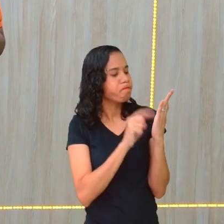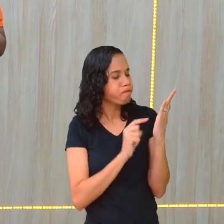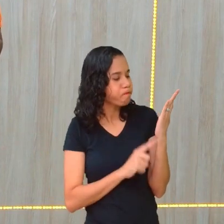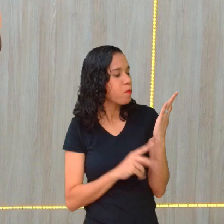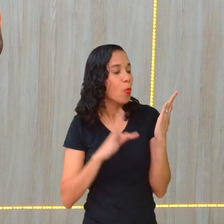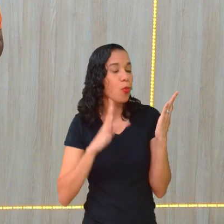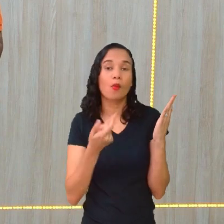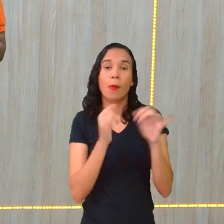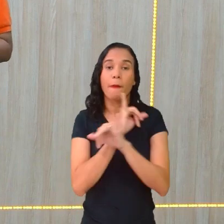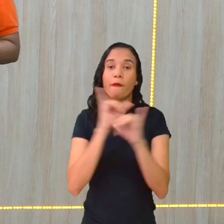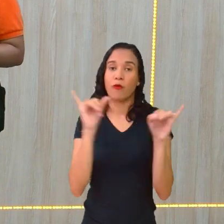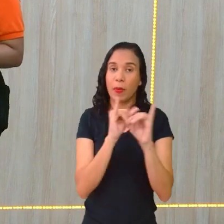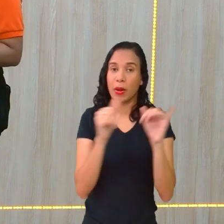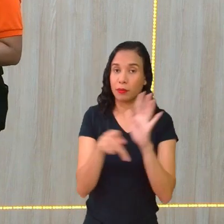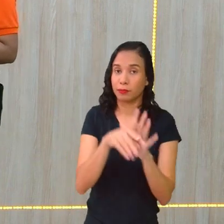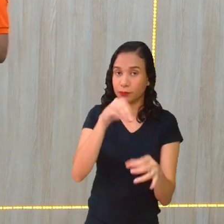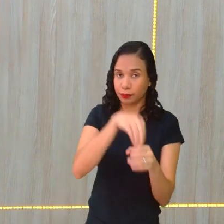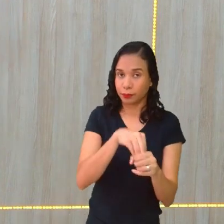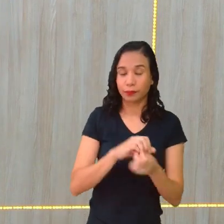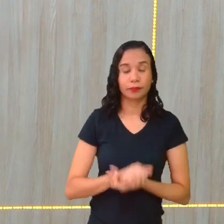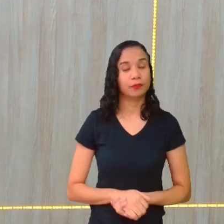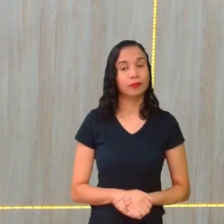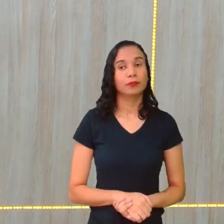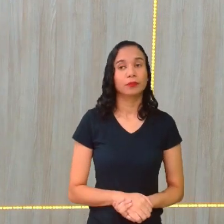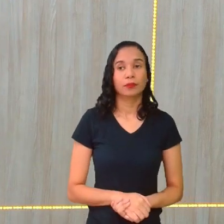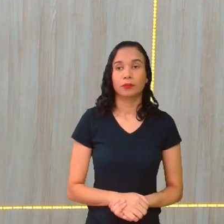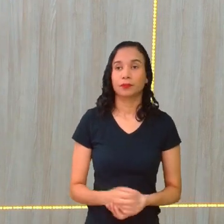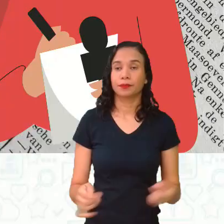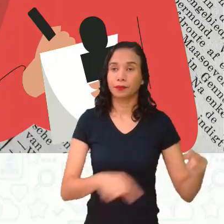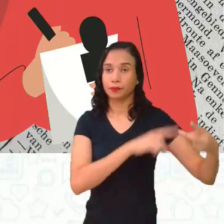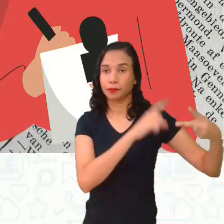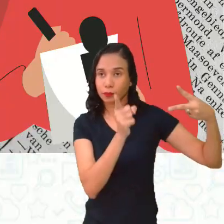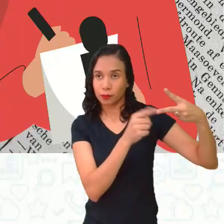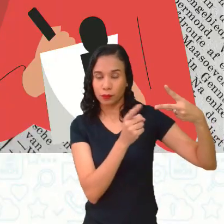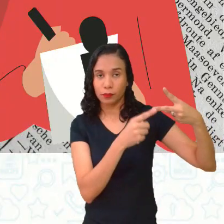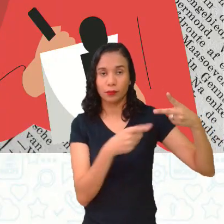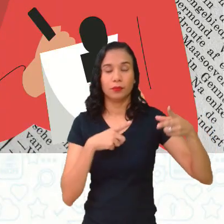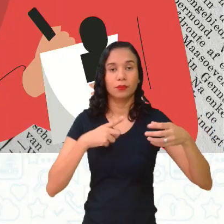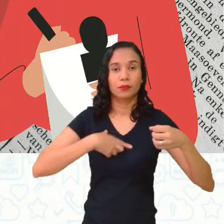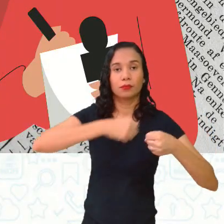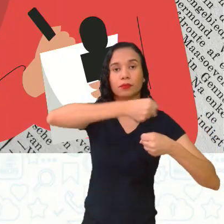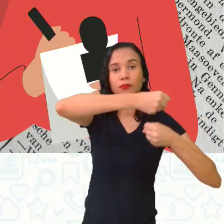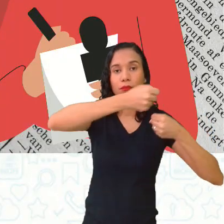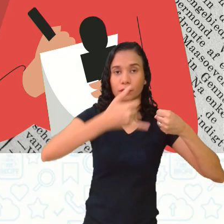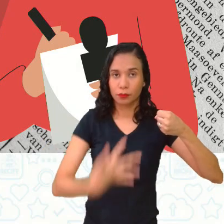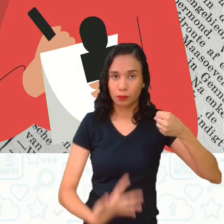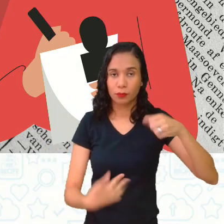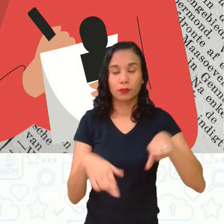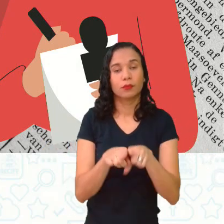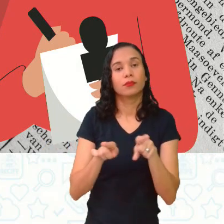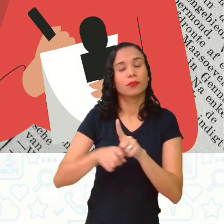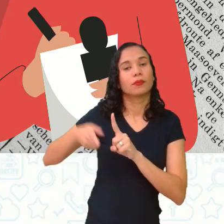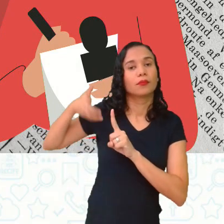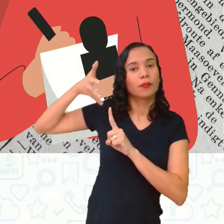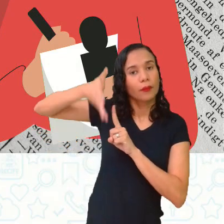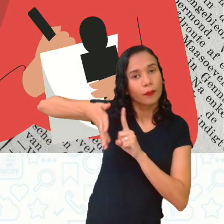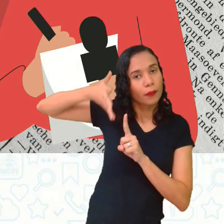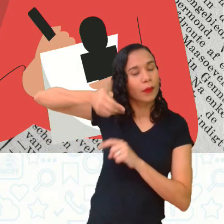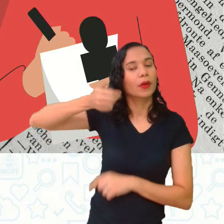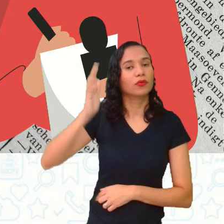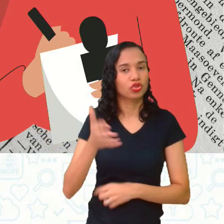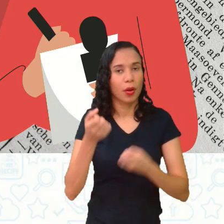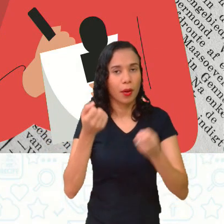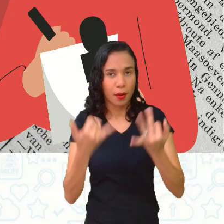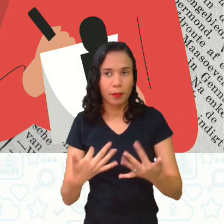caráter informativo, tá certo? Em segundo lugar, a gente tem textos descritivos e narrativos. Eu já falei um pouco sobre isso, né?